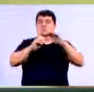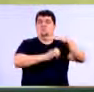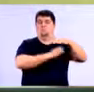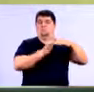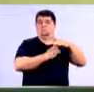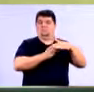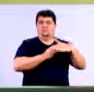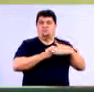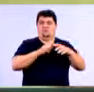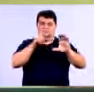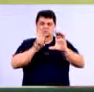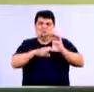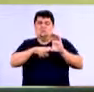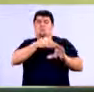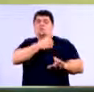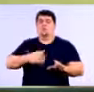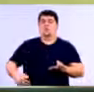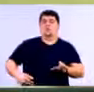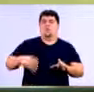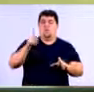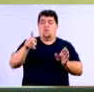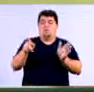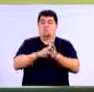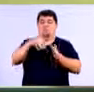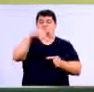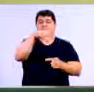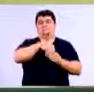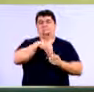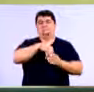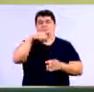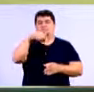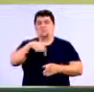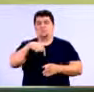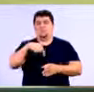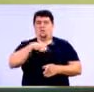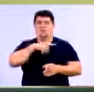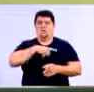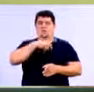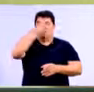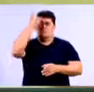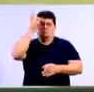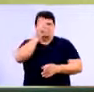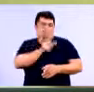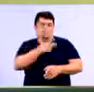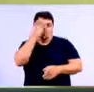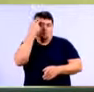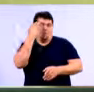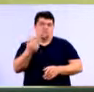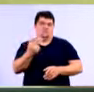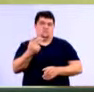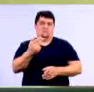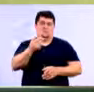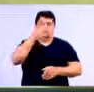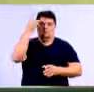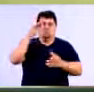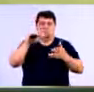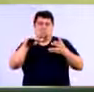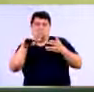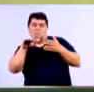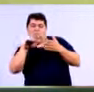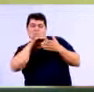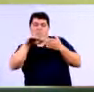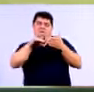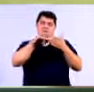do governo, ela é interna, ela está principalmente na mão da classe média. Porque é a classe média que adquire